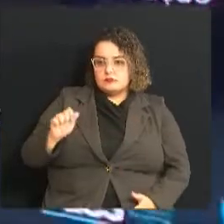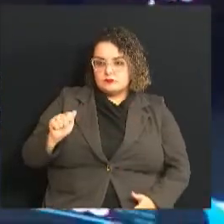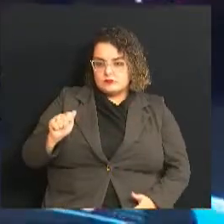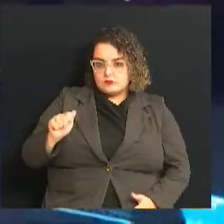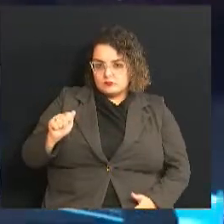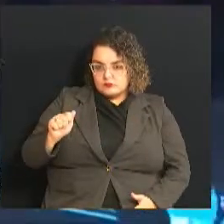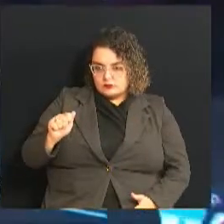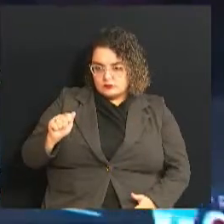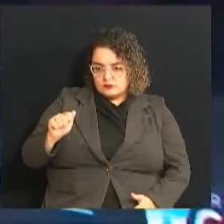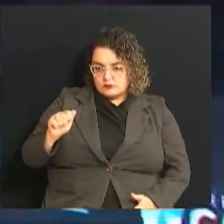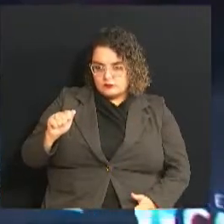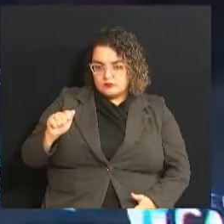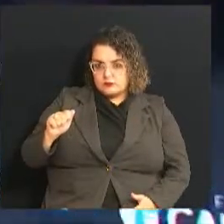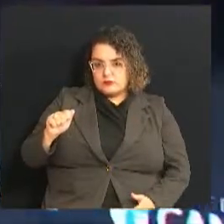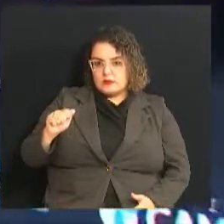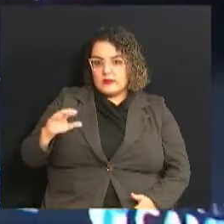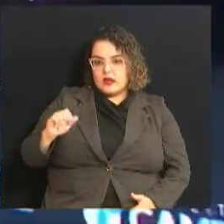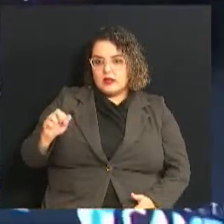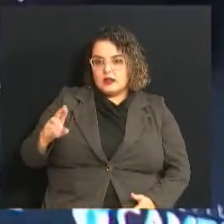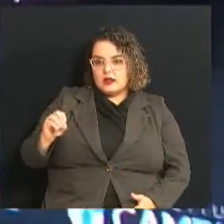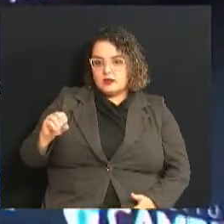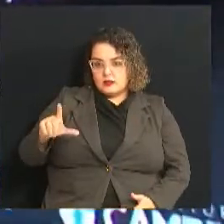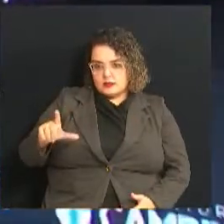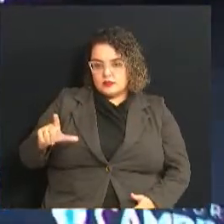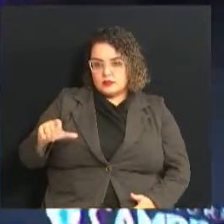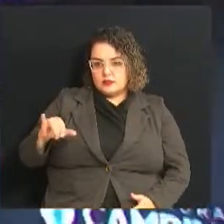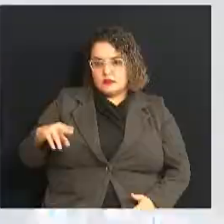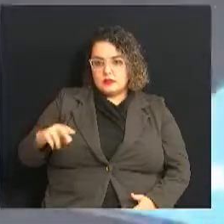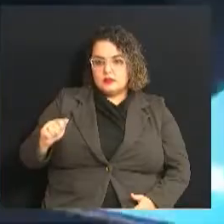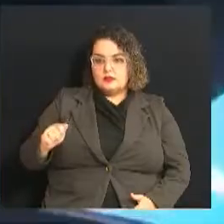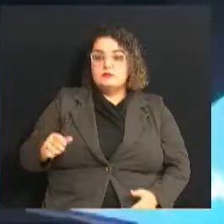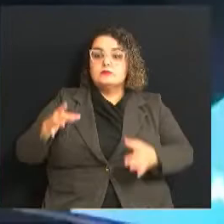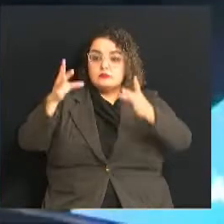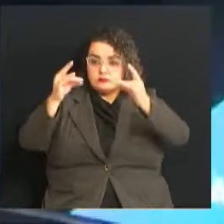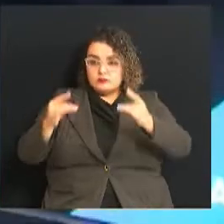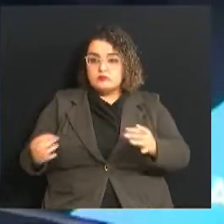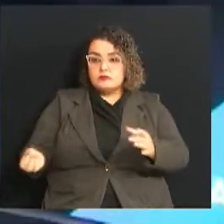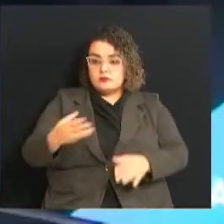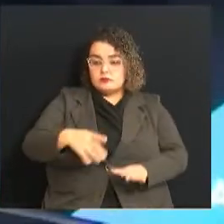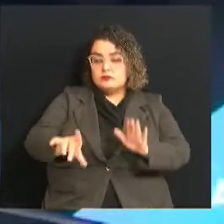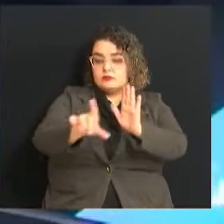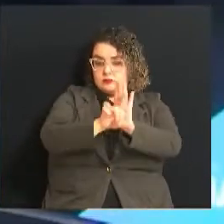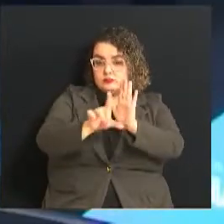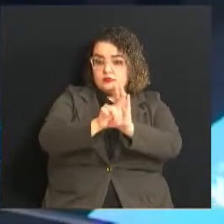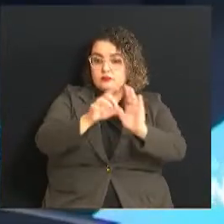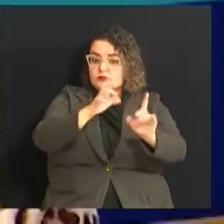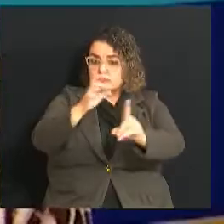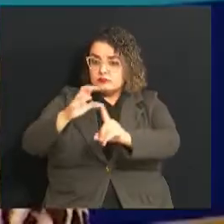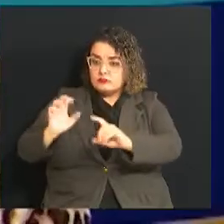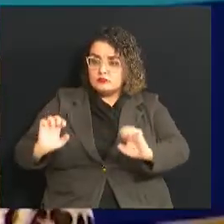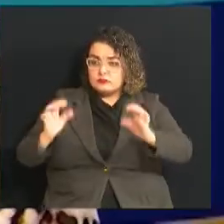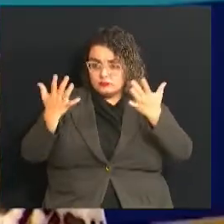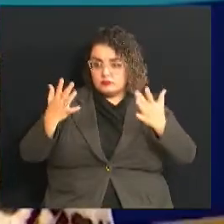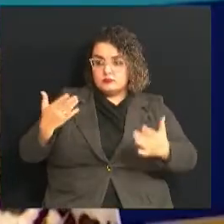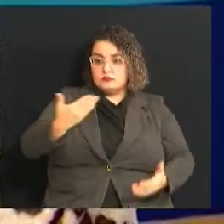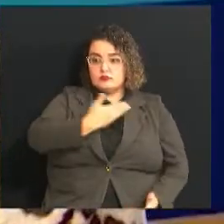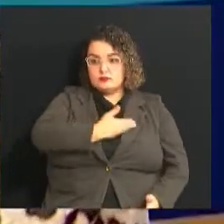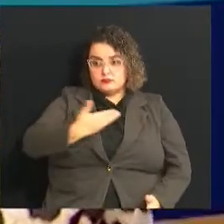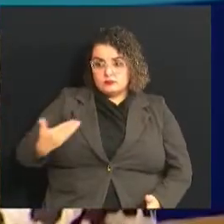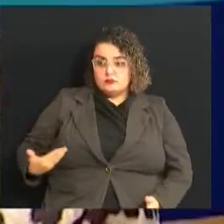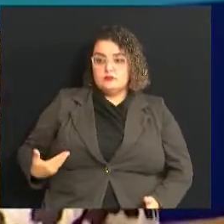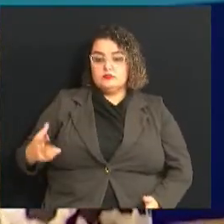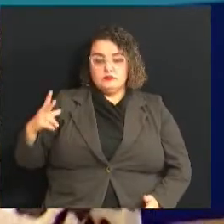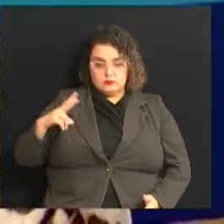foram responsáveis por fazer uma apresentação detalhando a nova lei, que afeta eventos públicos e privados. Alexandra